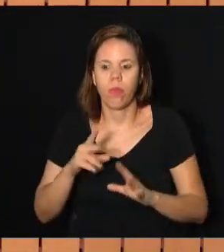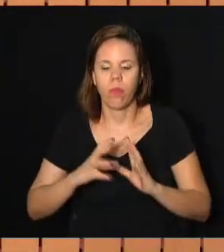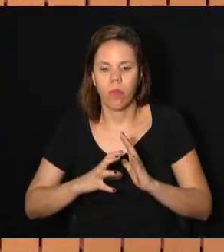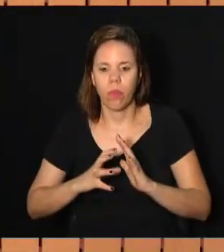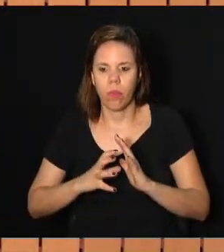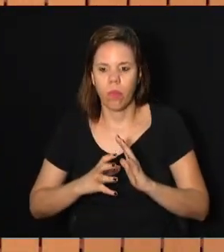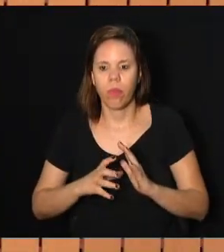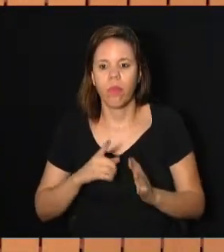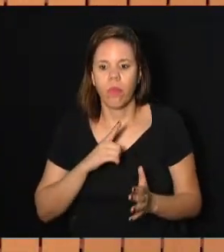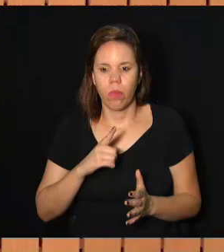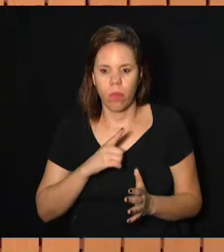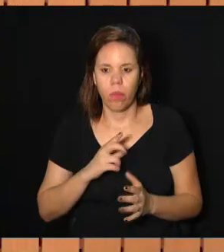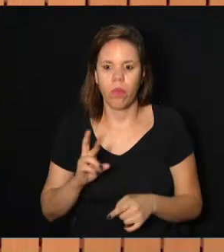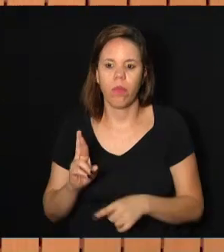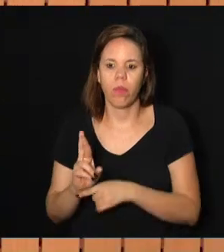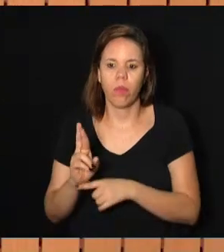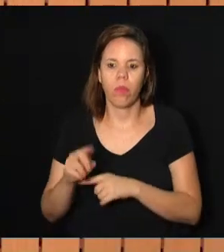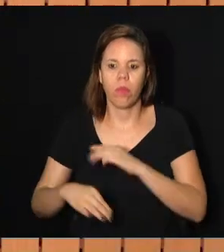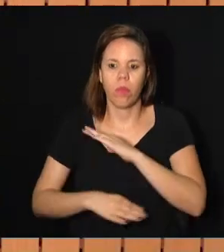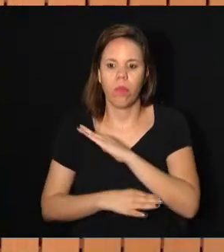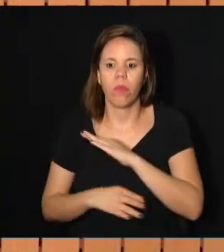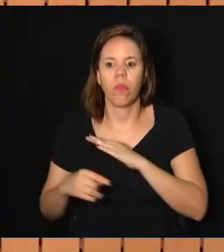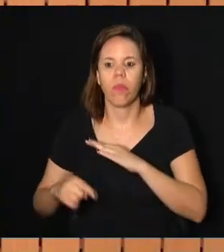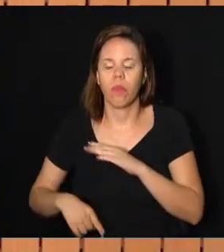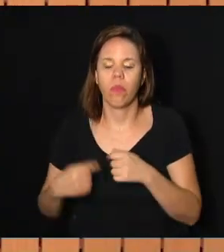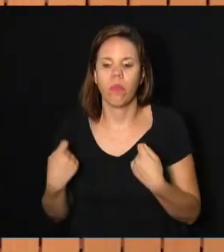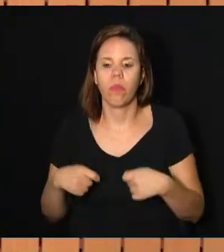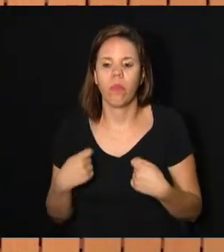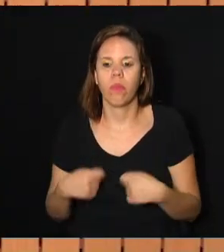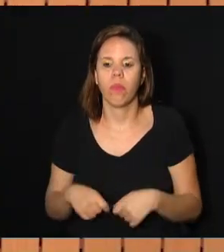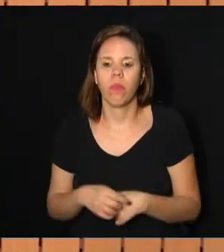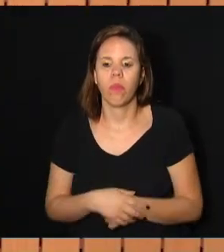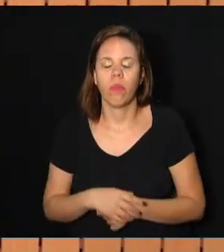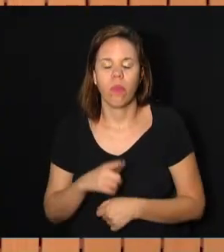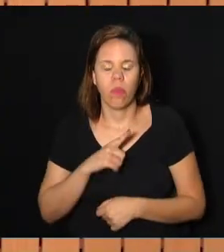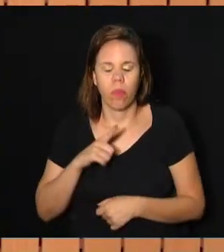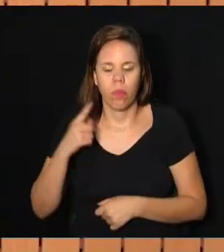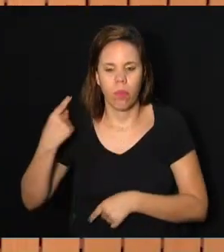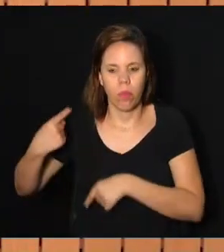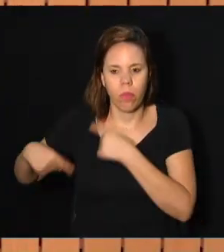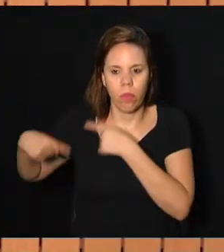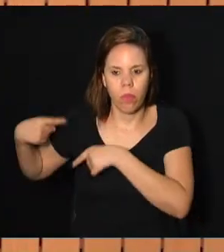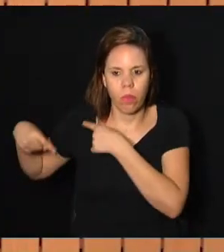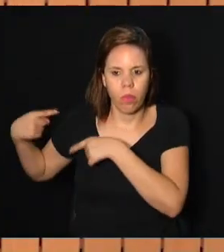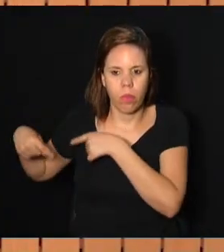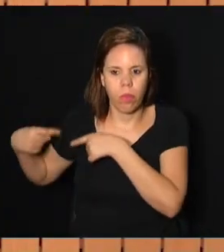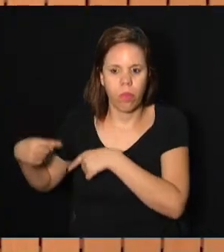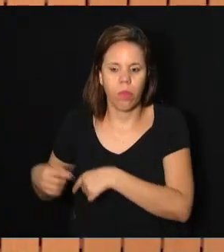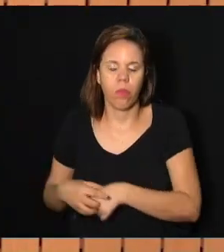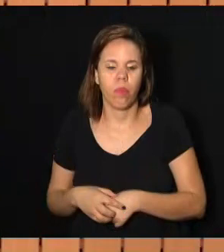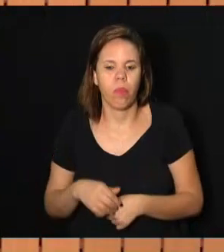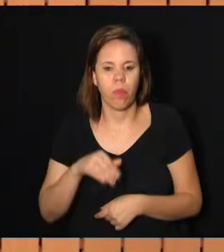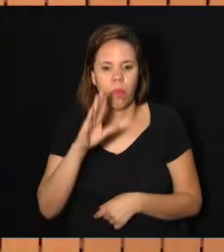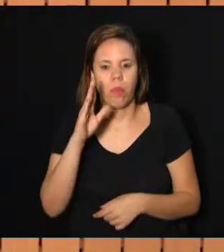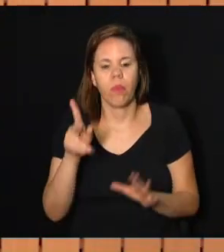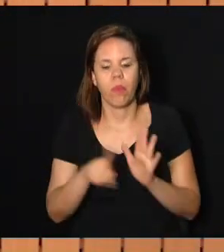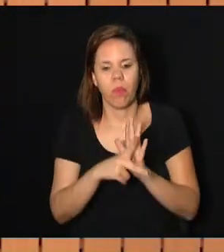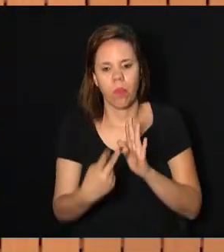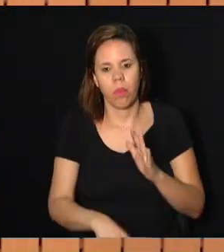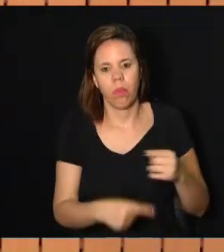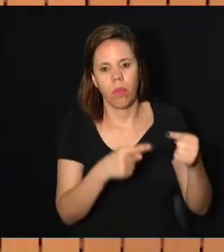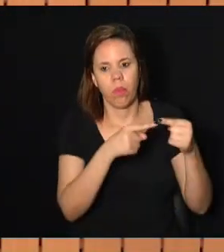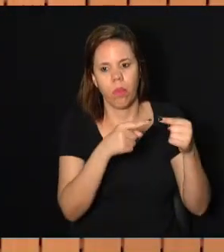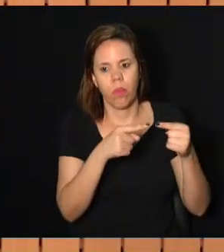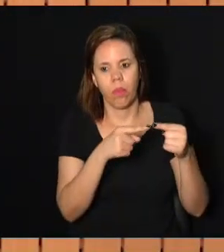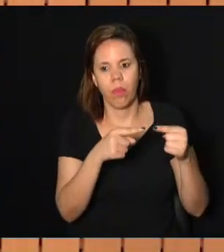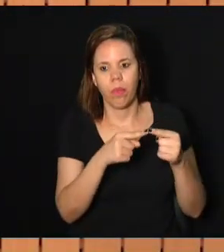que existem representados aqui na Câmara, deve ter uma discussão mais apropriada aí no início